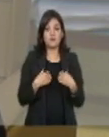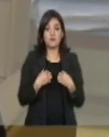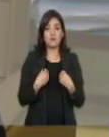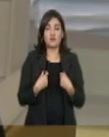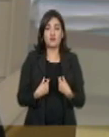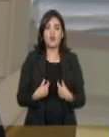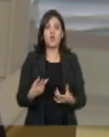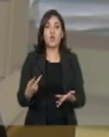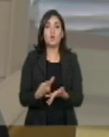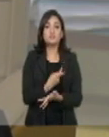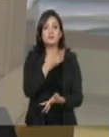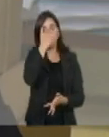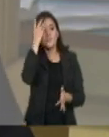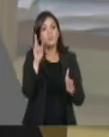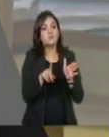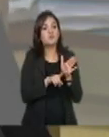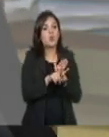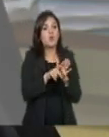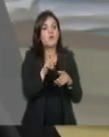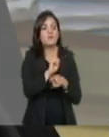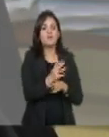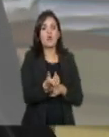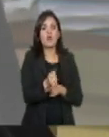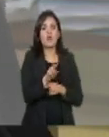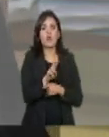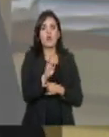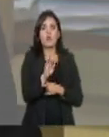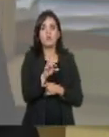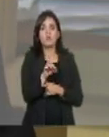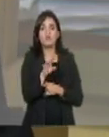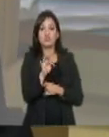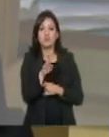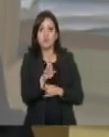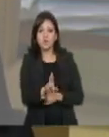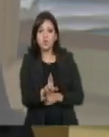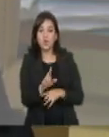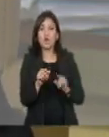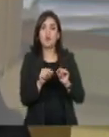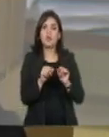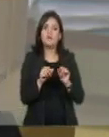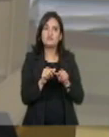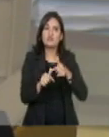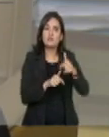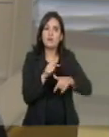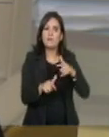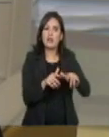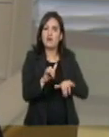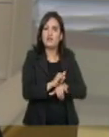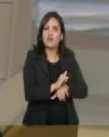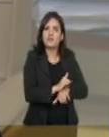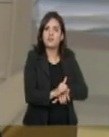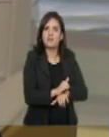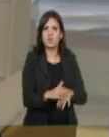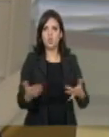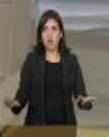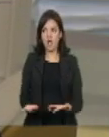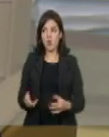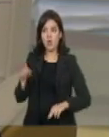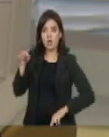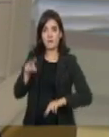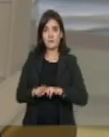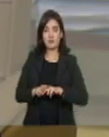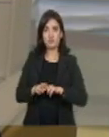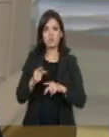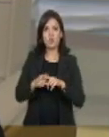do Rio de Janeiro, um auditor fiscal, que prestava serviços à Lava Jato, agora é preso por